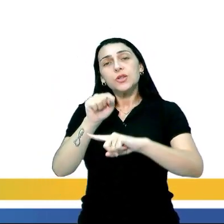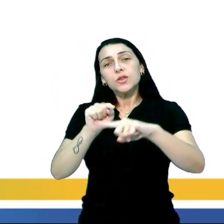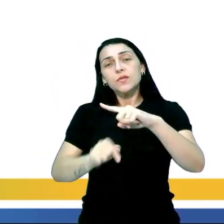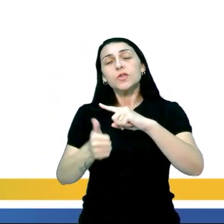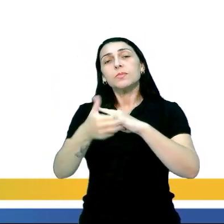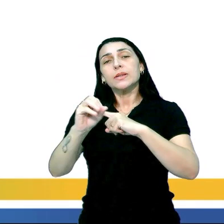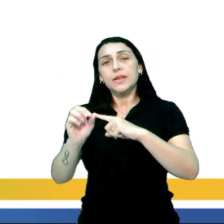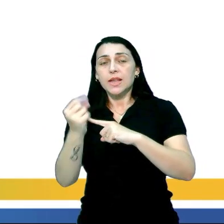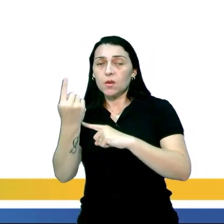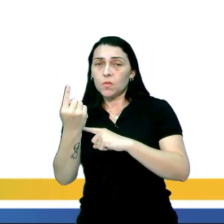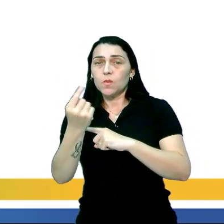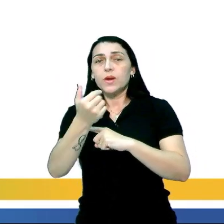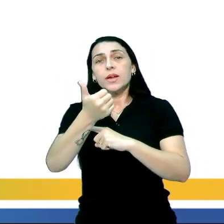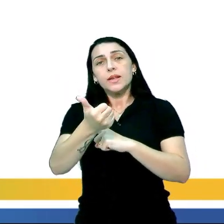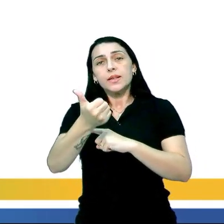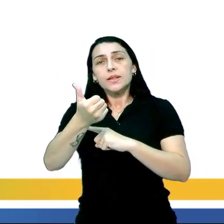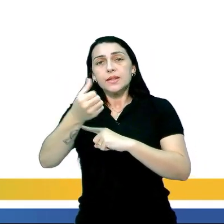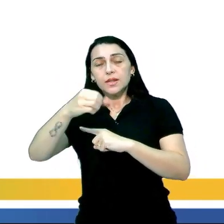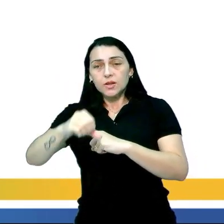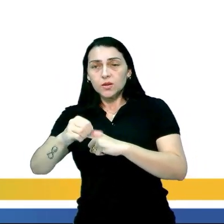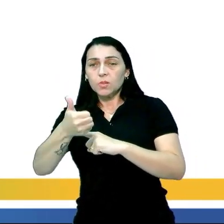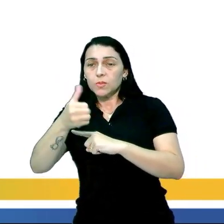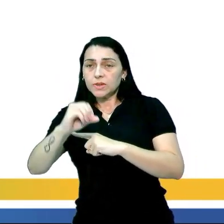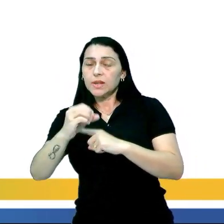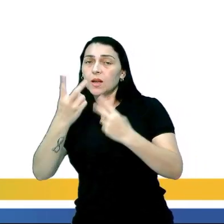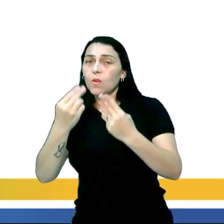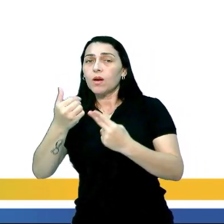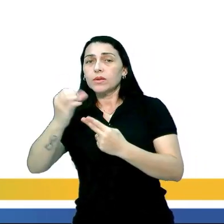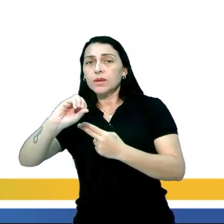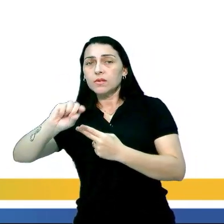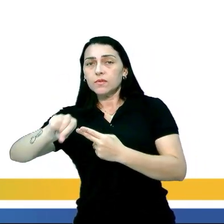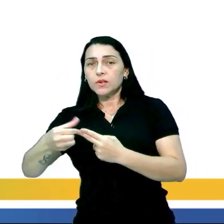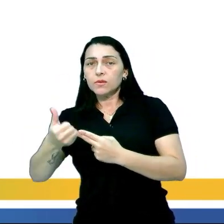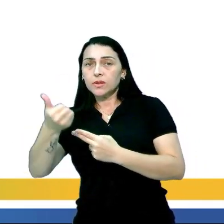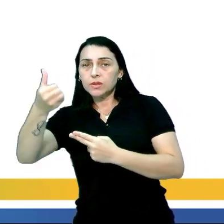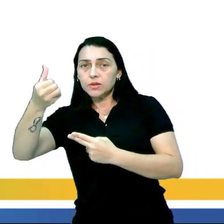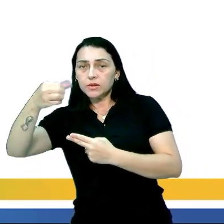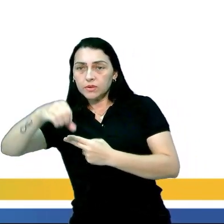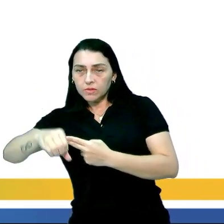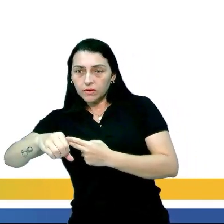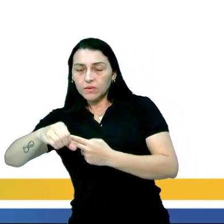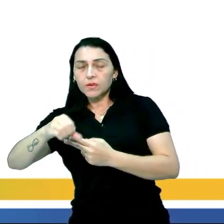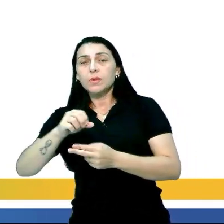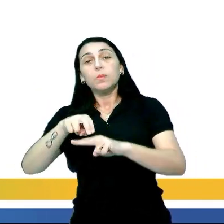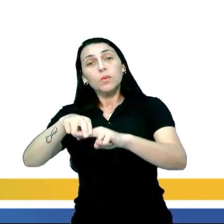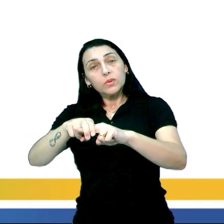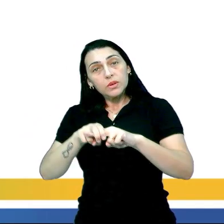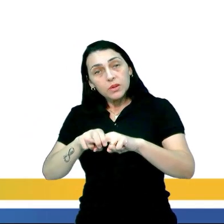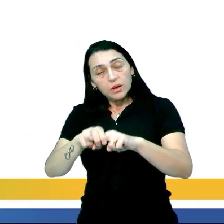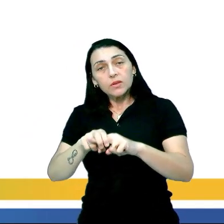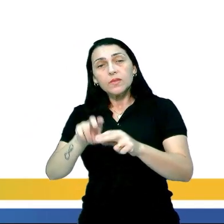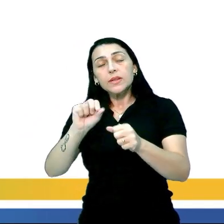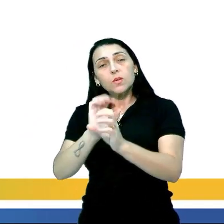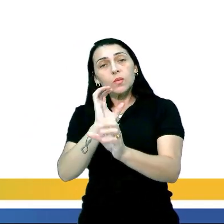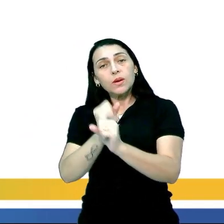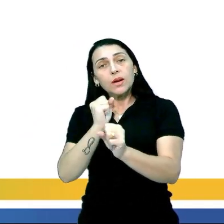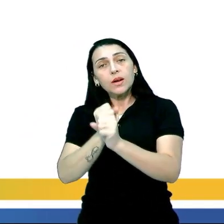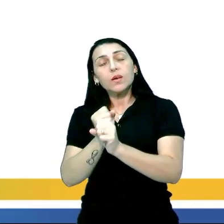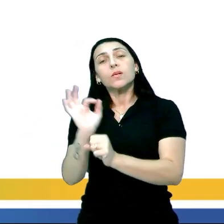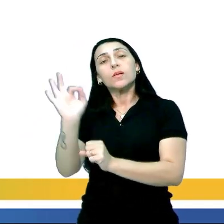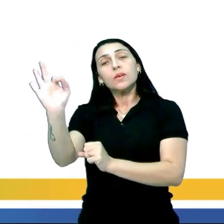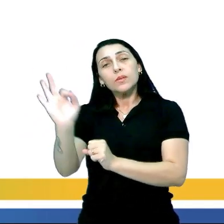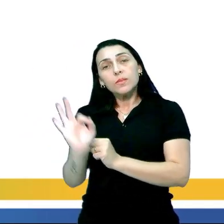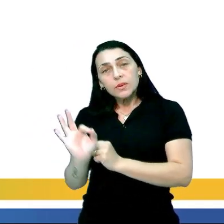e 19% dividido para 100 é 0,19. Então, o que nós fizemos aí foi o cálculo de